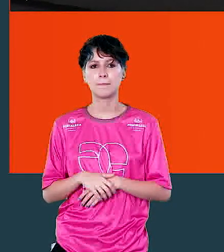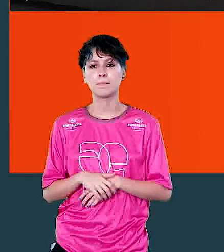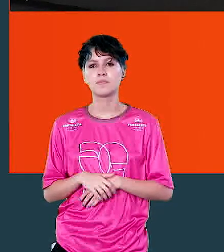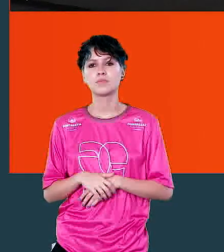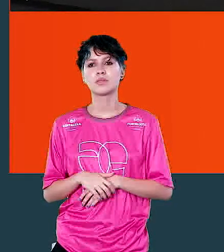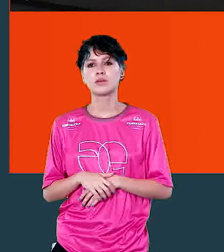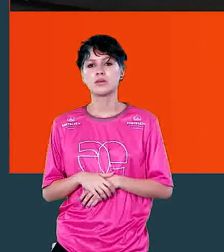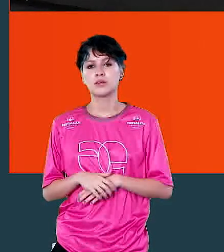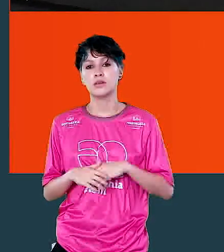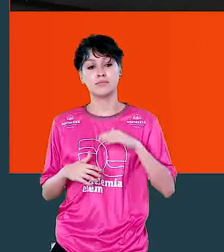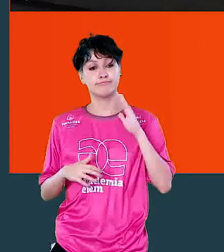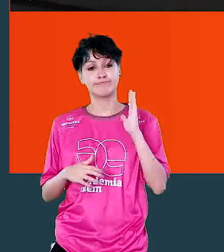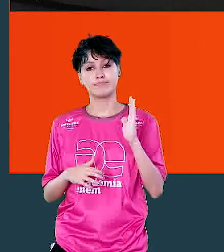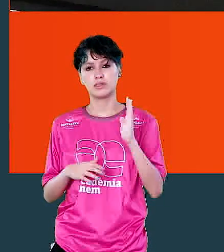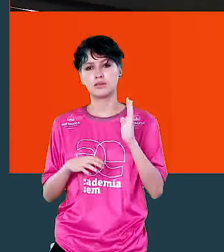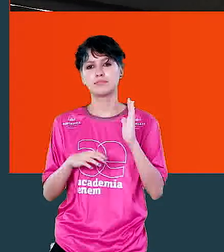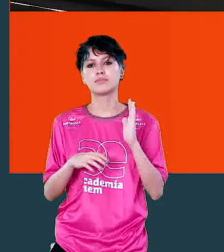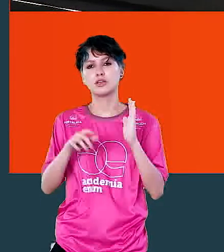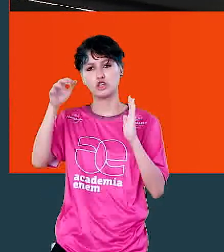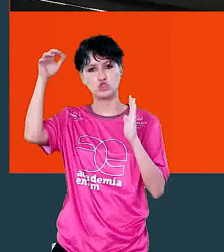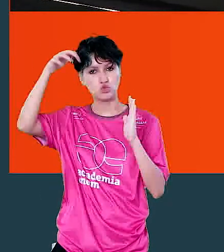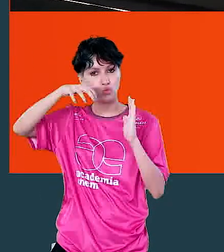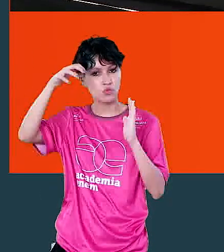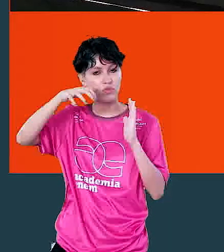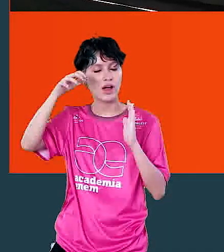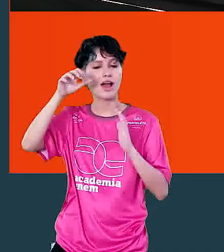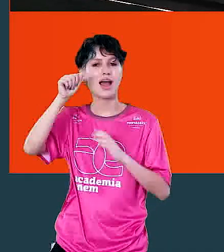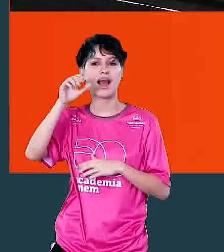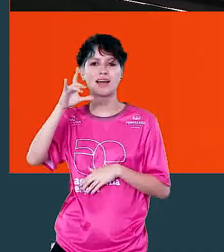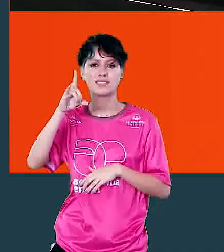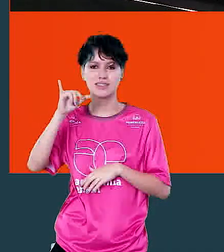Dentro do parênteses vai escrever chuva ácida.